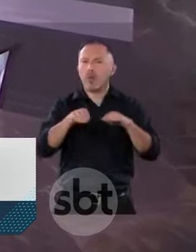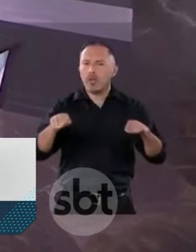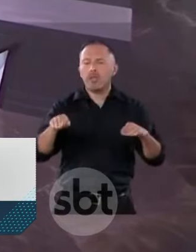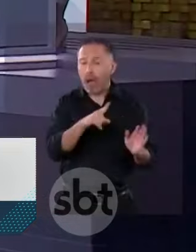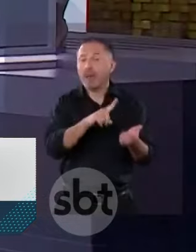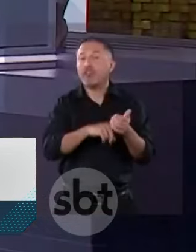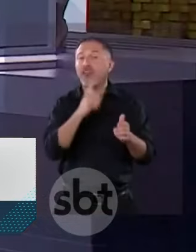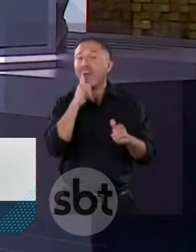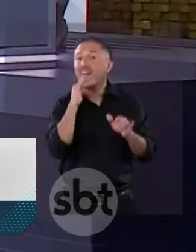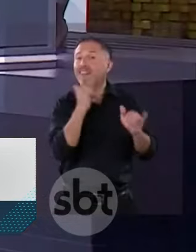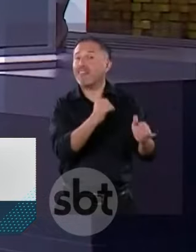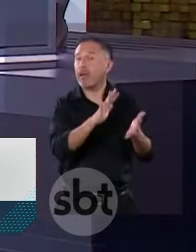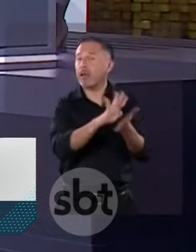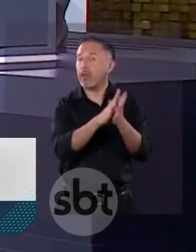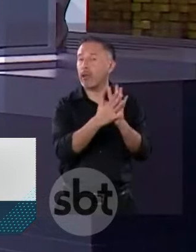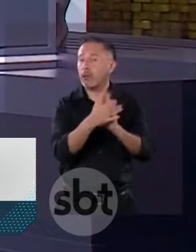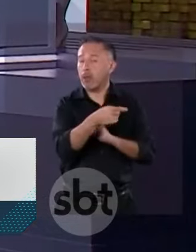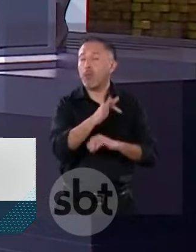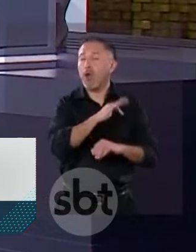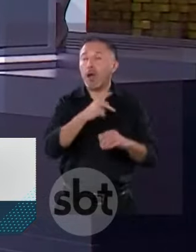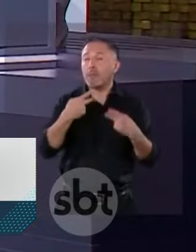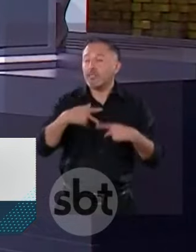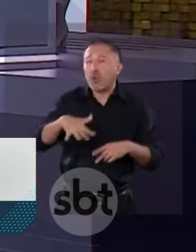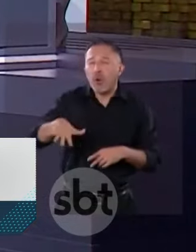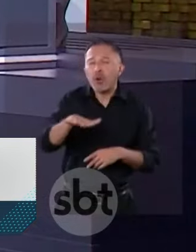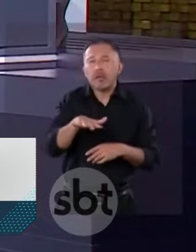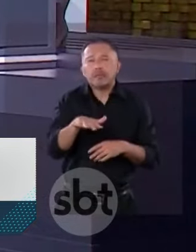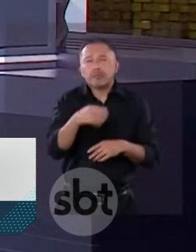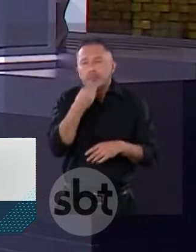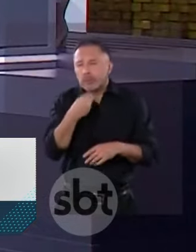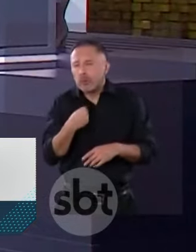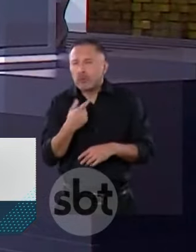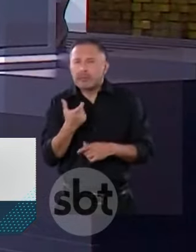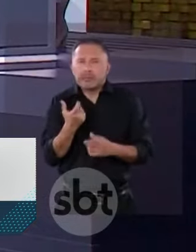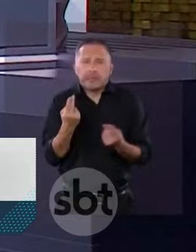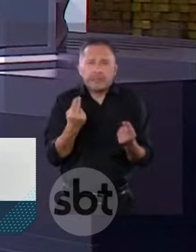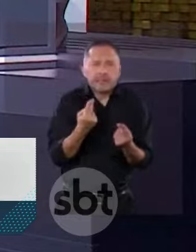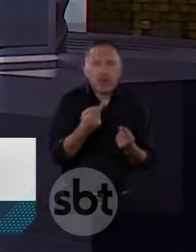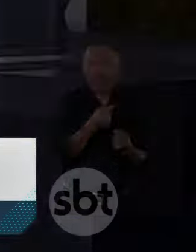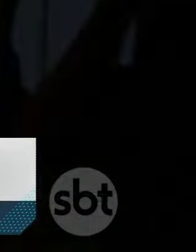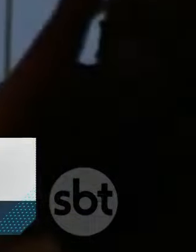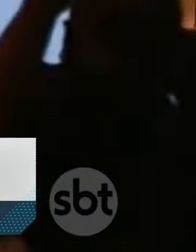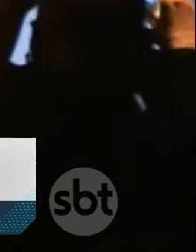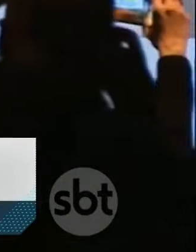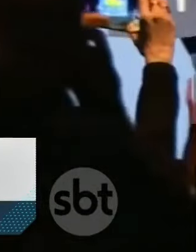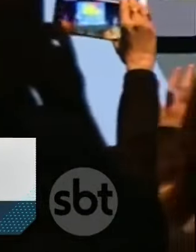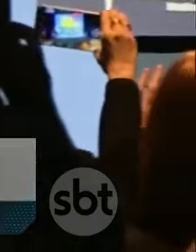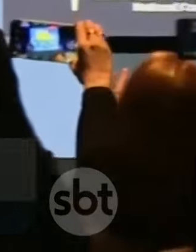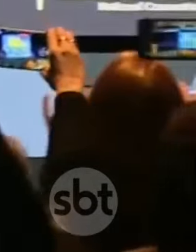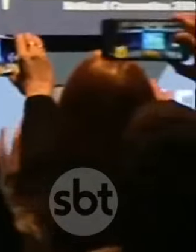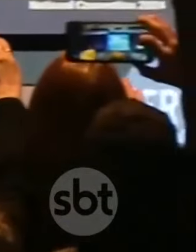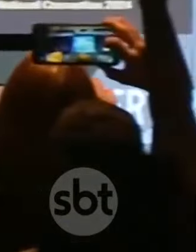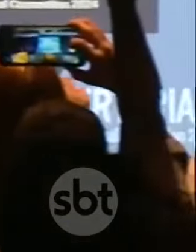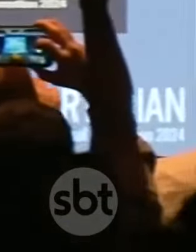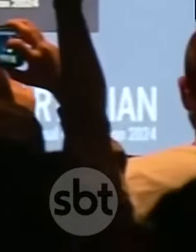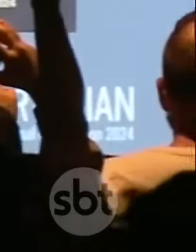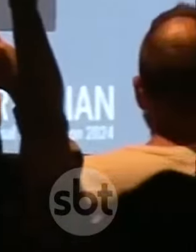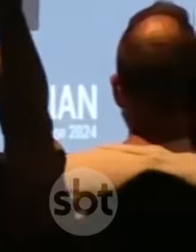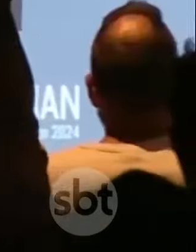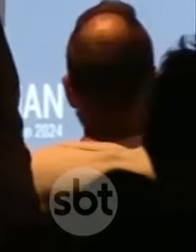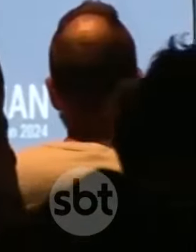consolidada. Nenhum dos principais candidatos desacredita o sistema eleitoral ou as instituições do país. Já é